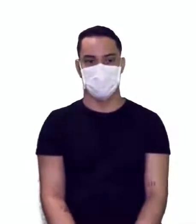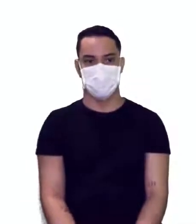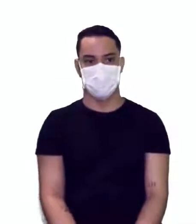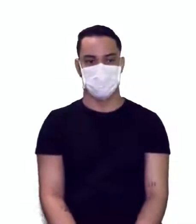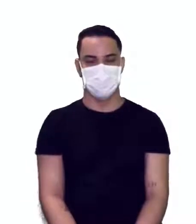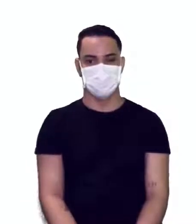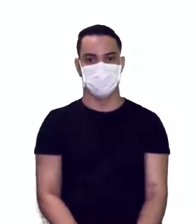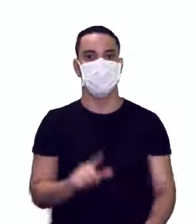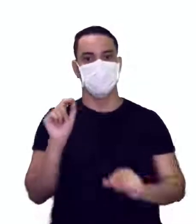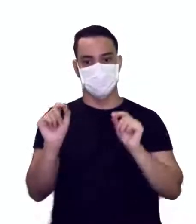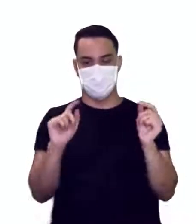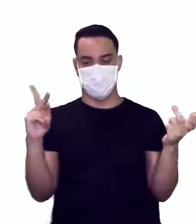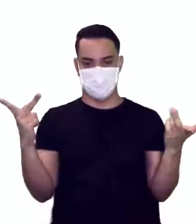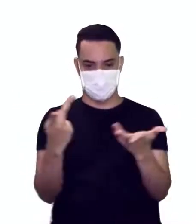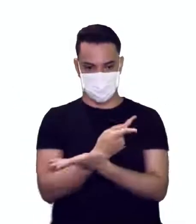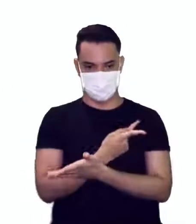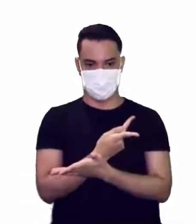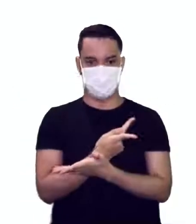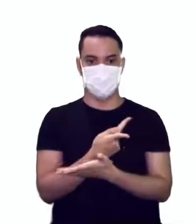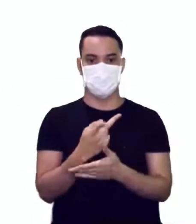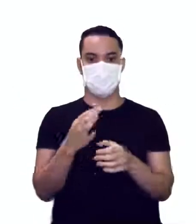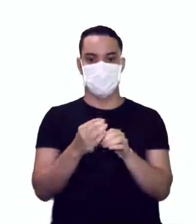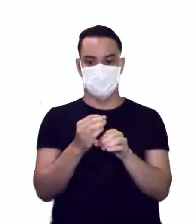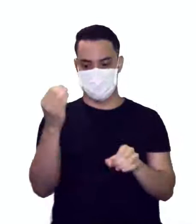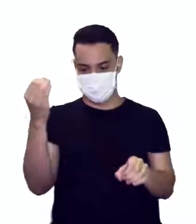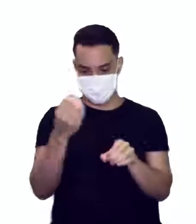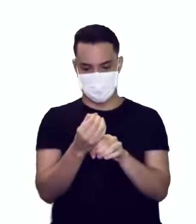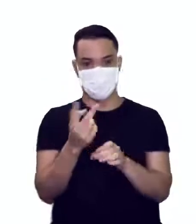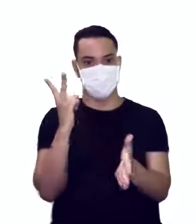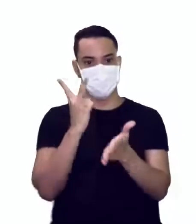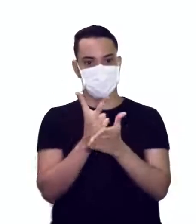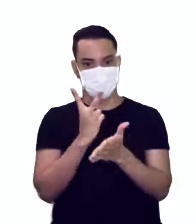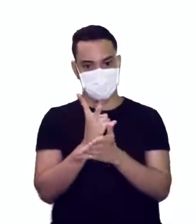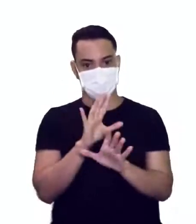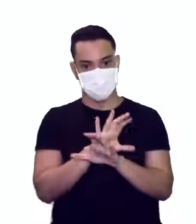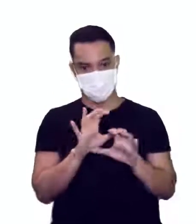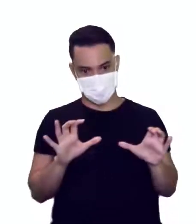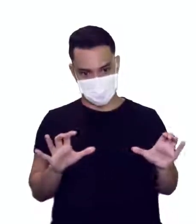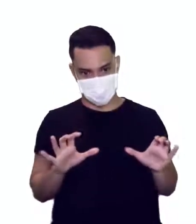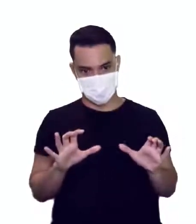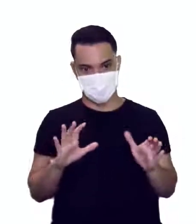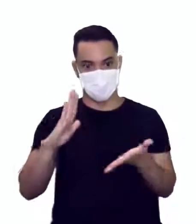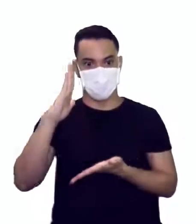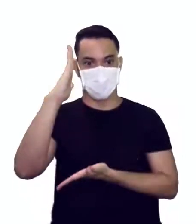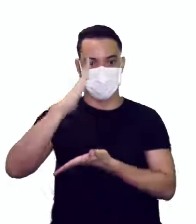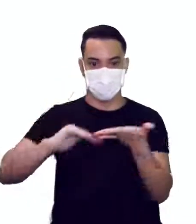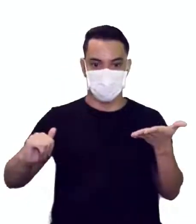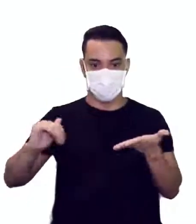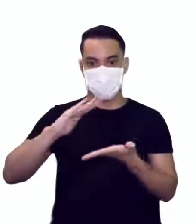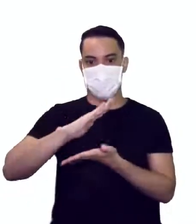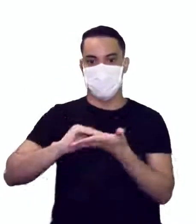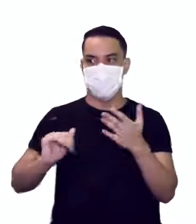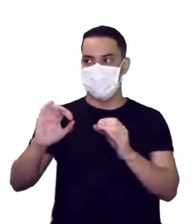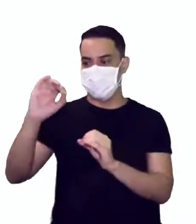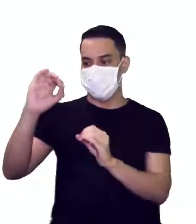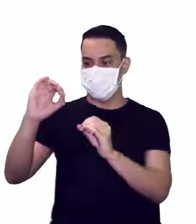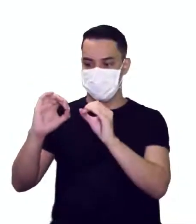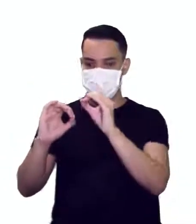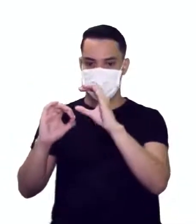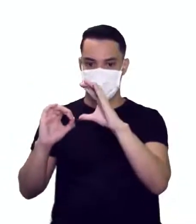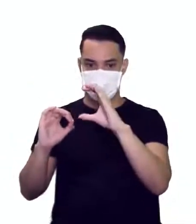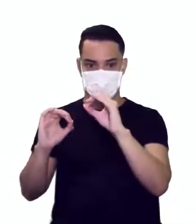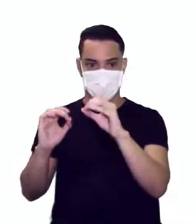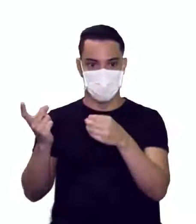acontecer? Mantendo ainda o bastão na mesma posição, separamos as esferas. Então, deixa eu voltar